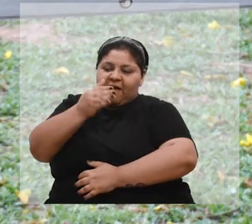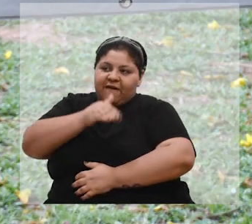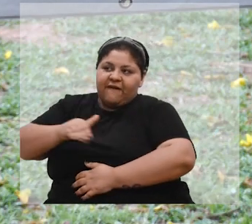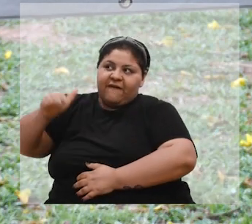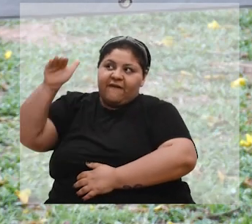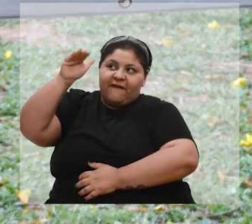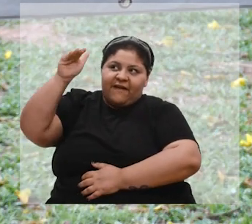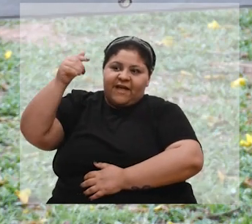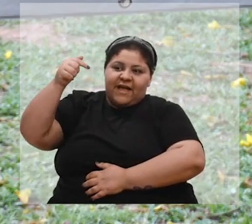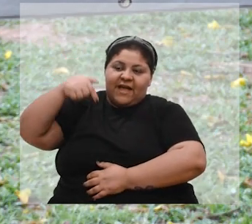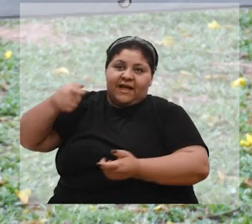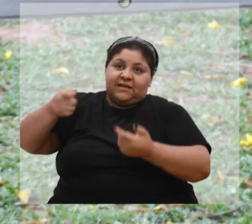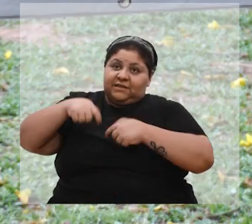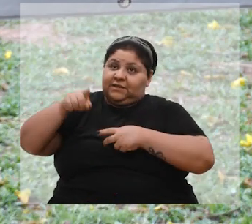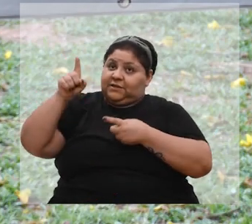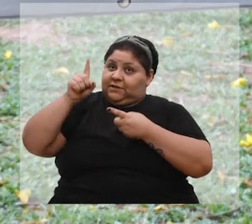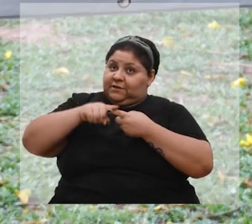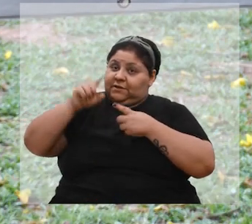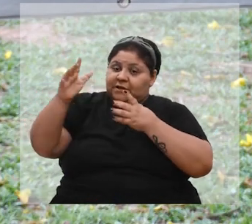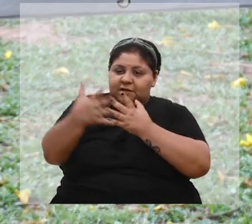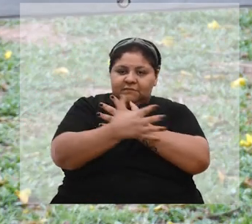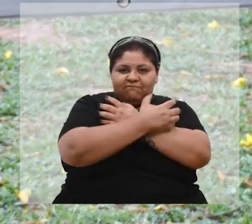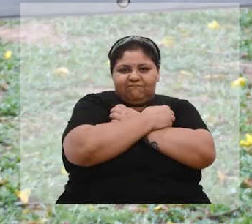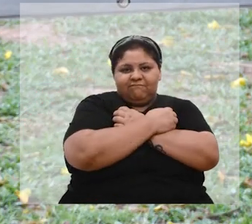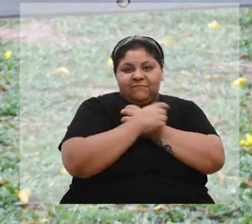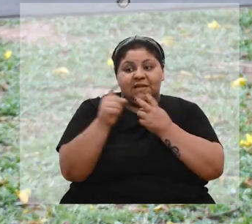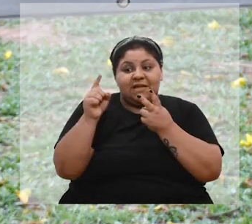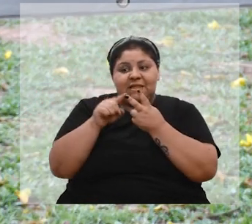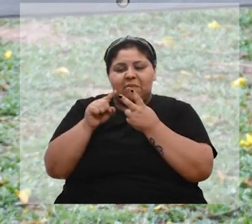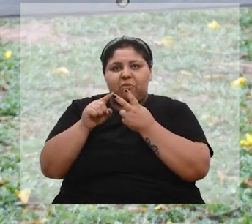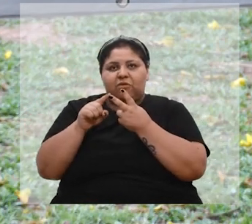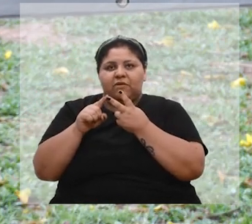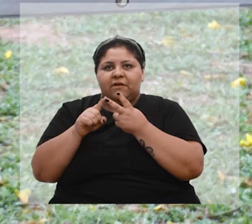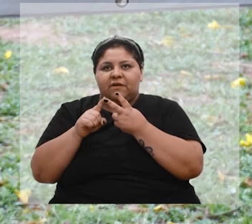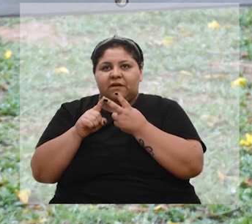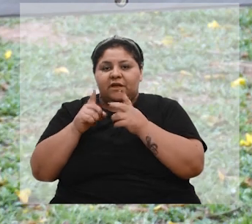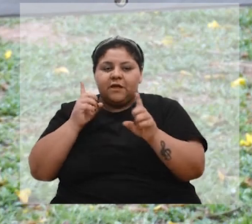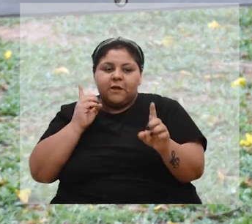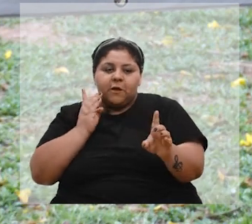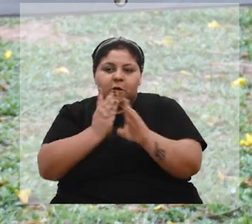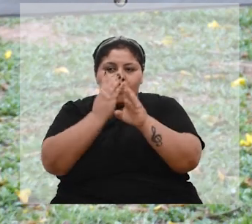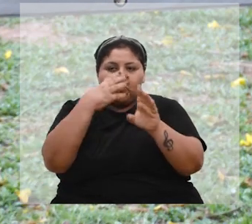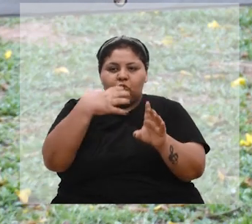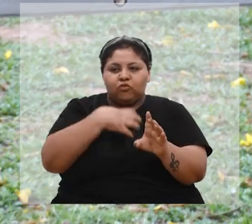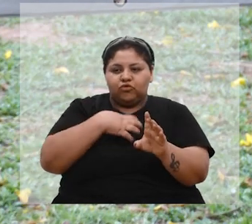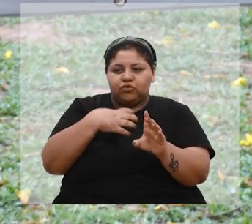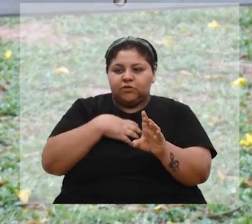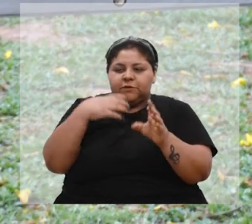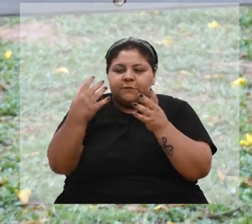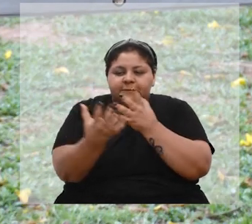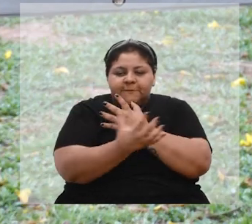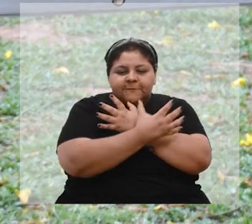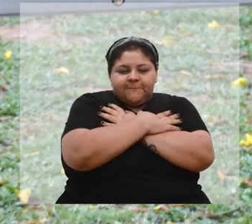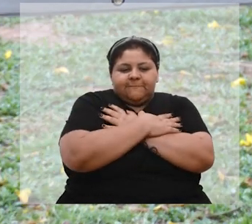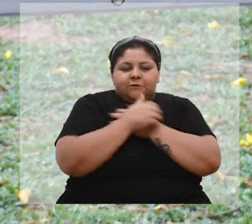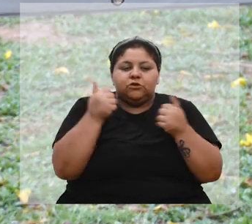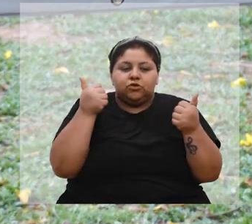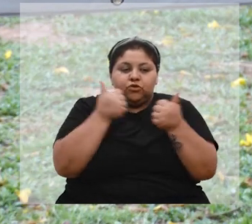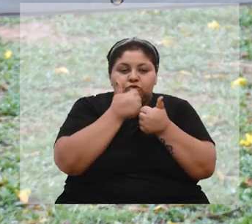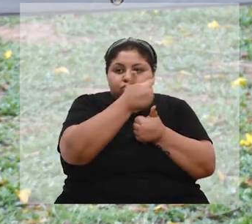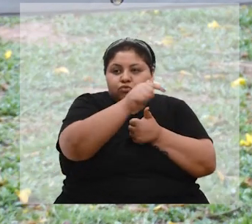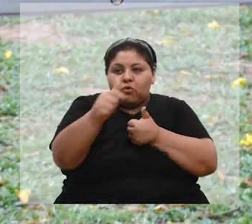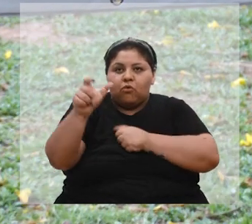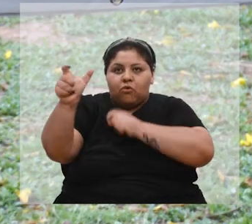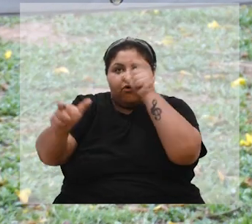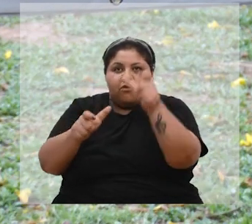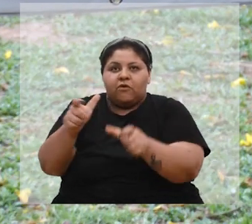vida adulta, a gente precisa, primeiro, se acolher e, segundo, encontrar uma maneira de se acolher através também de